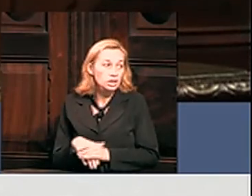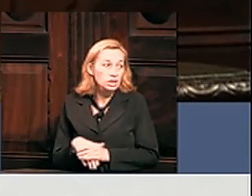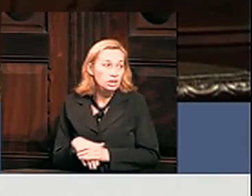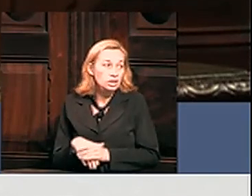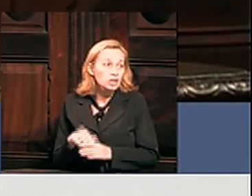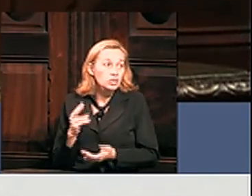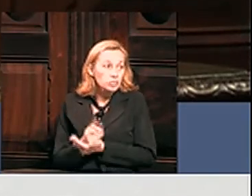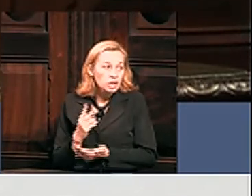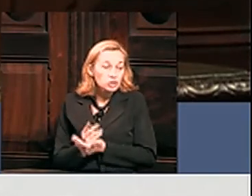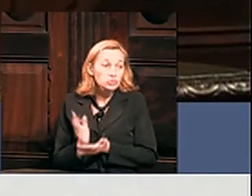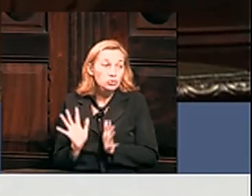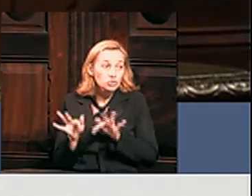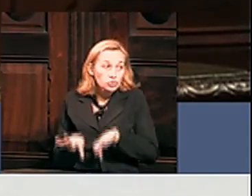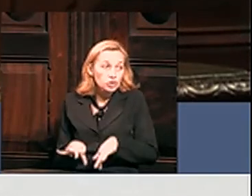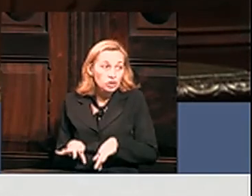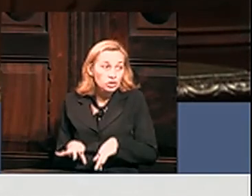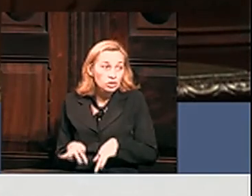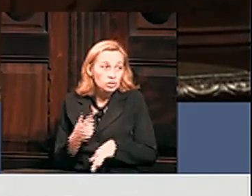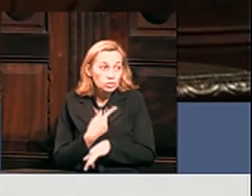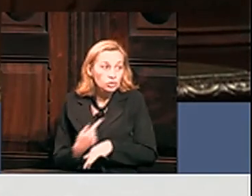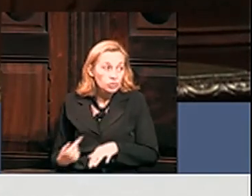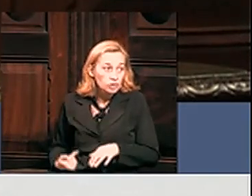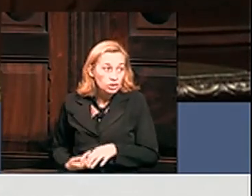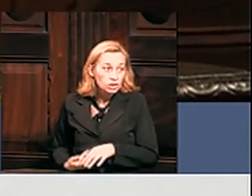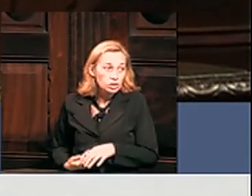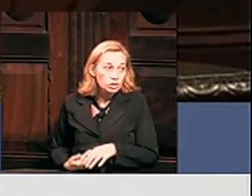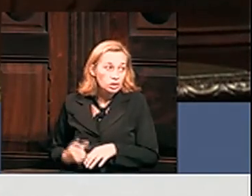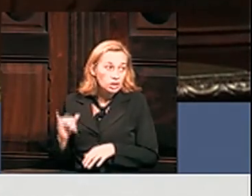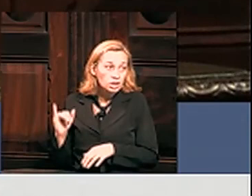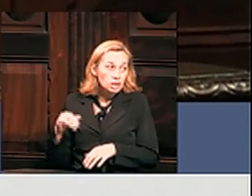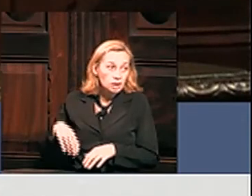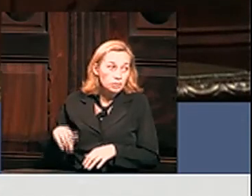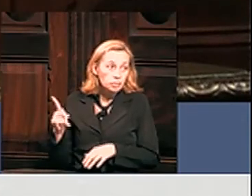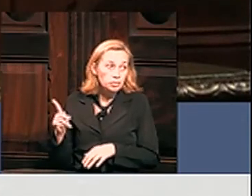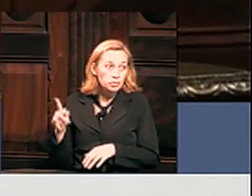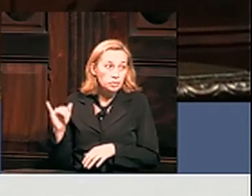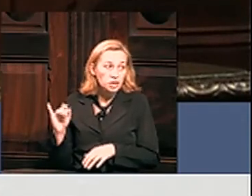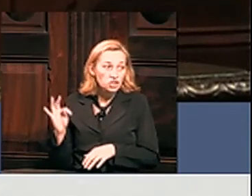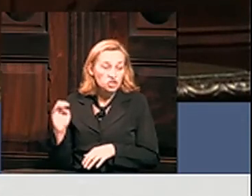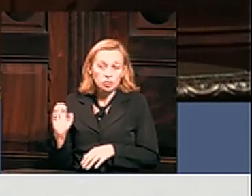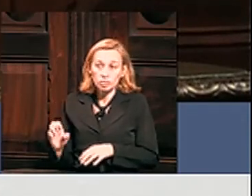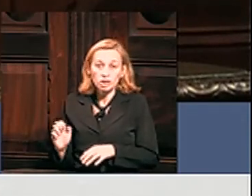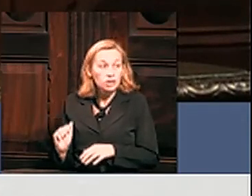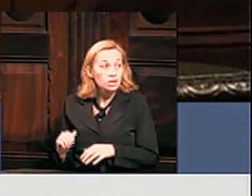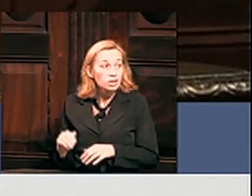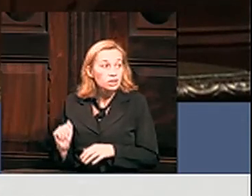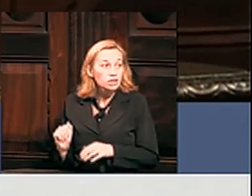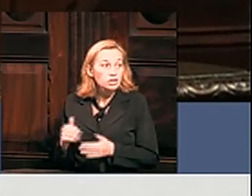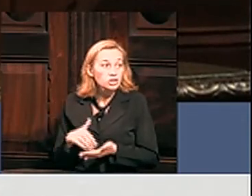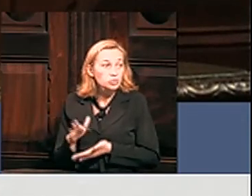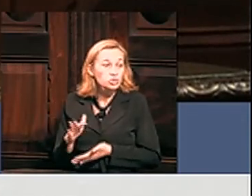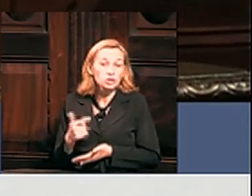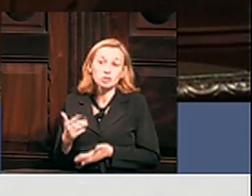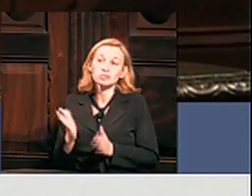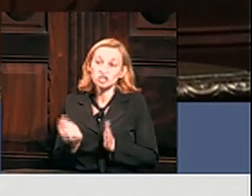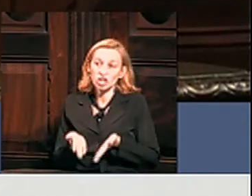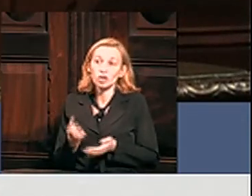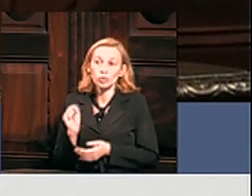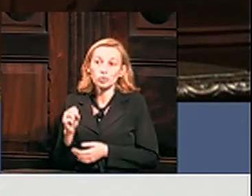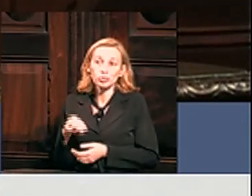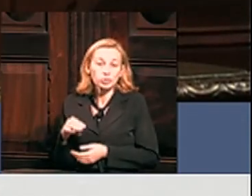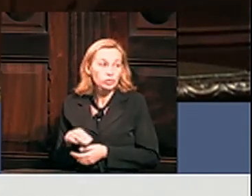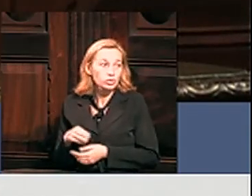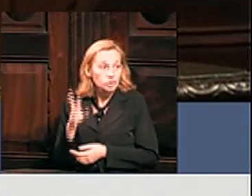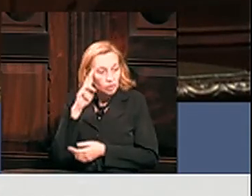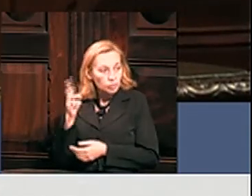no final de um governo, o impeachment. Passado meus 8 minutos, senhor presidente,